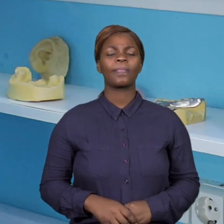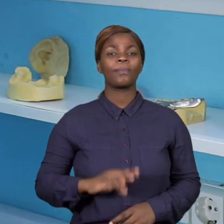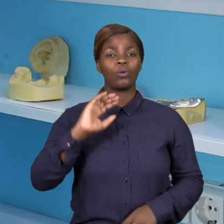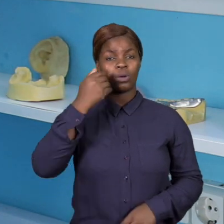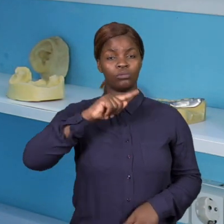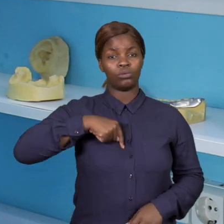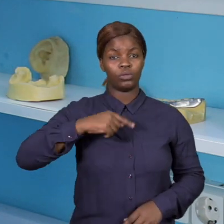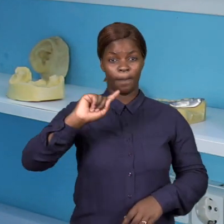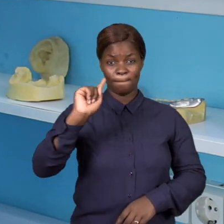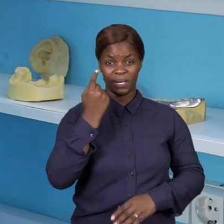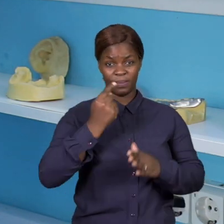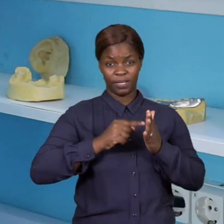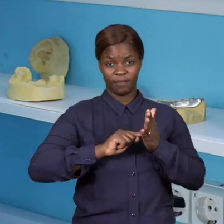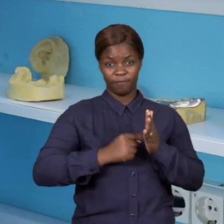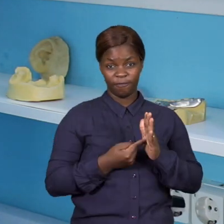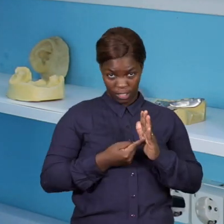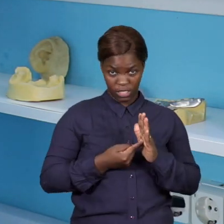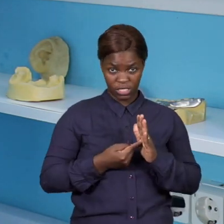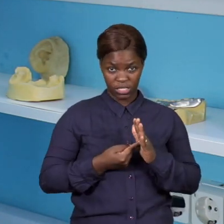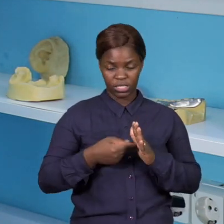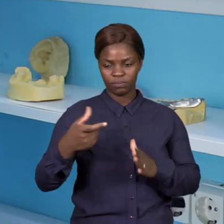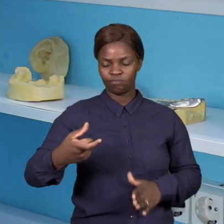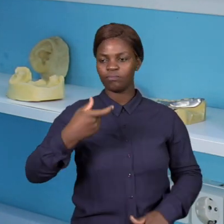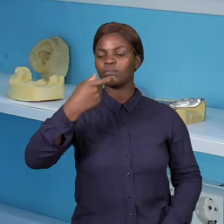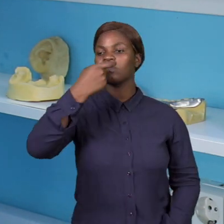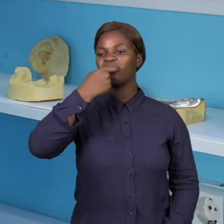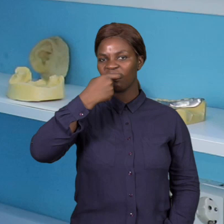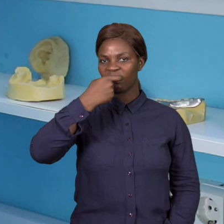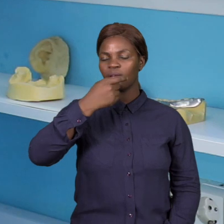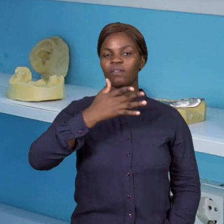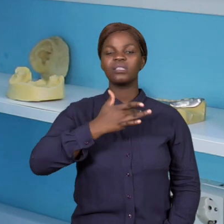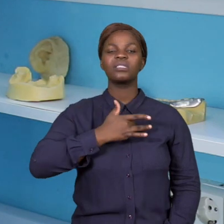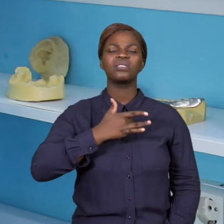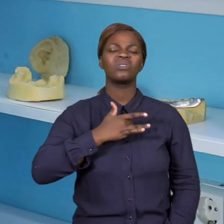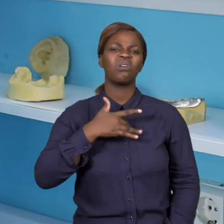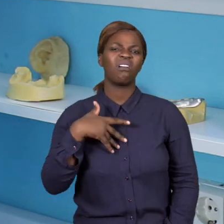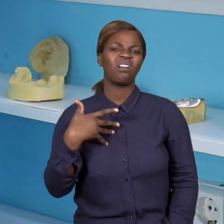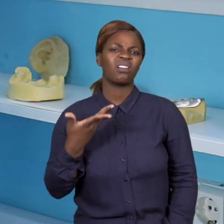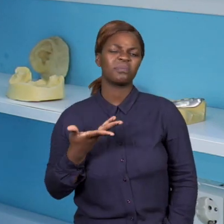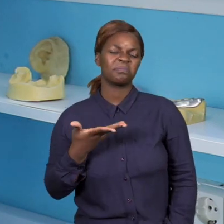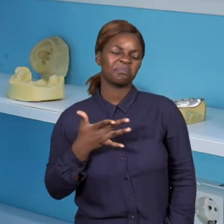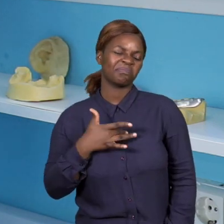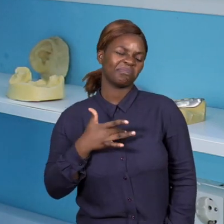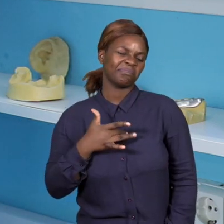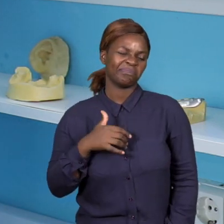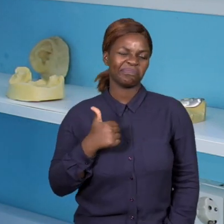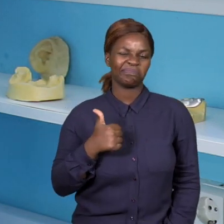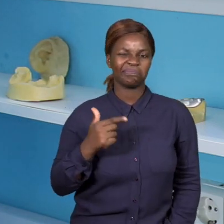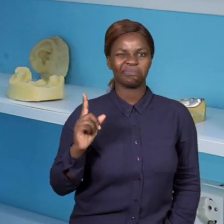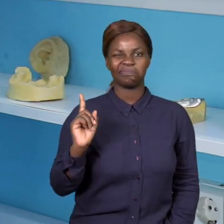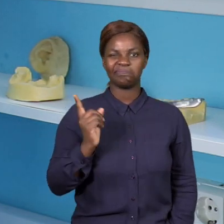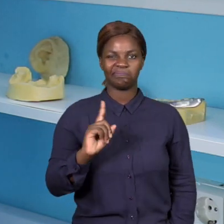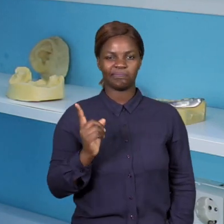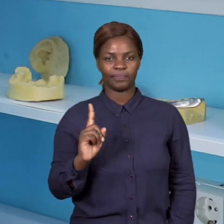princípio, quando colocamos as placas, principalmente quando é pela primeira vez, o paciente vai sentir um certo